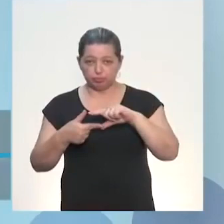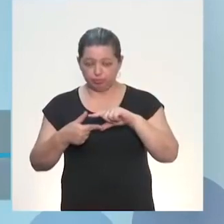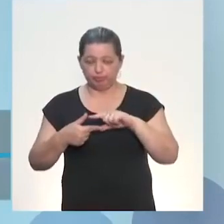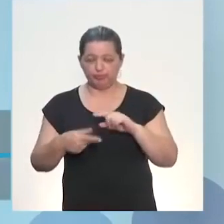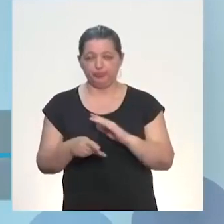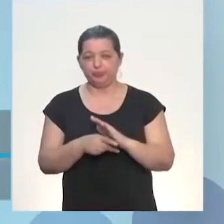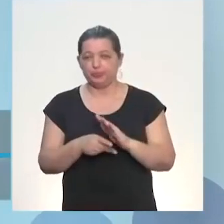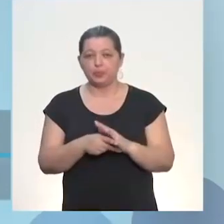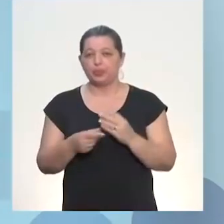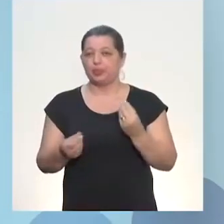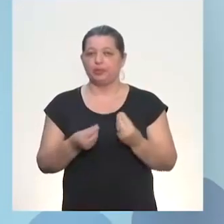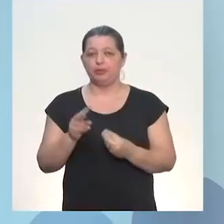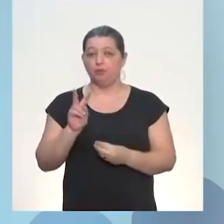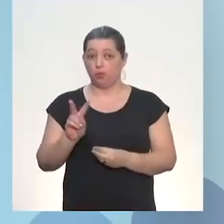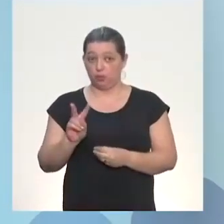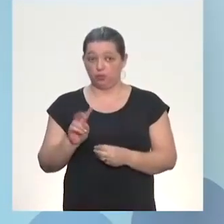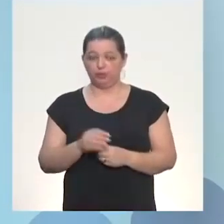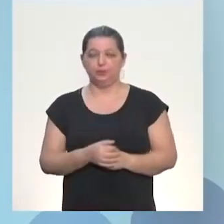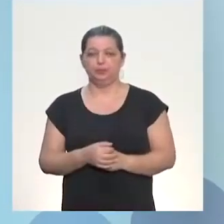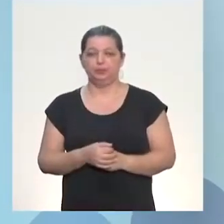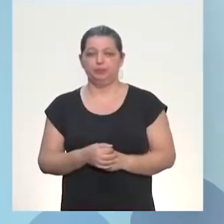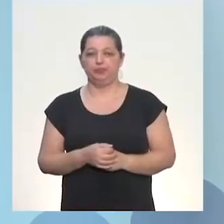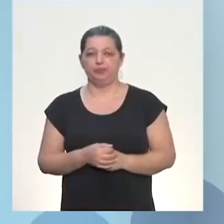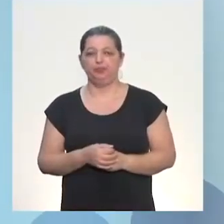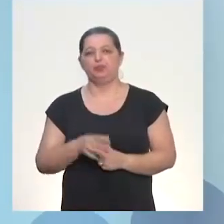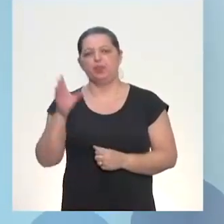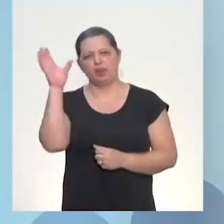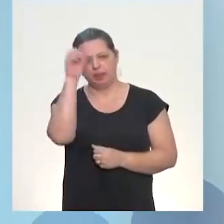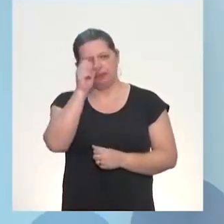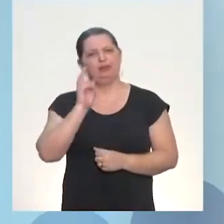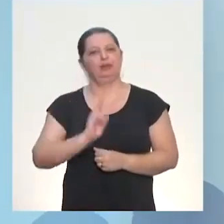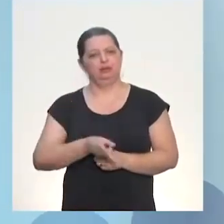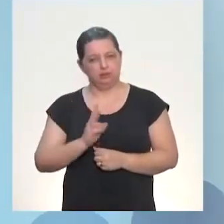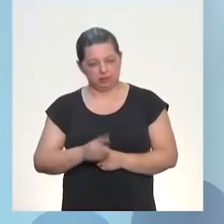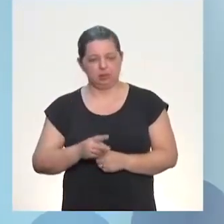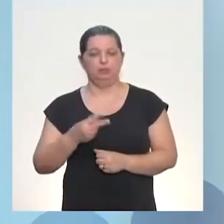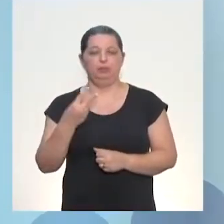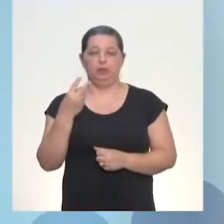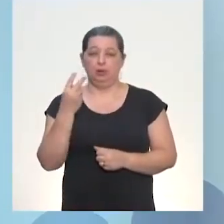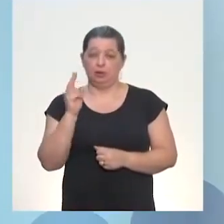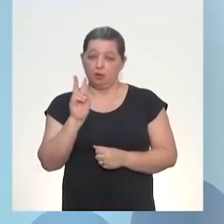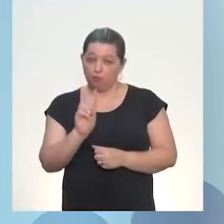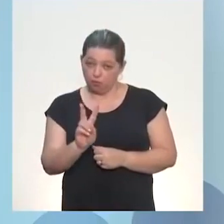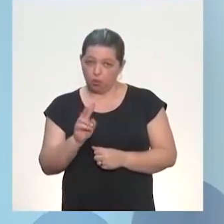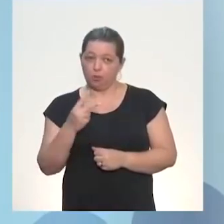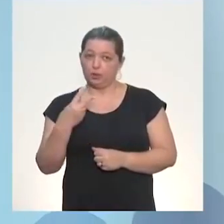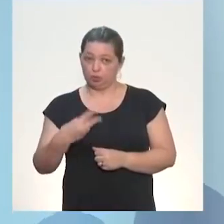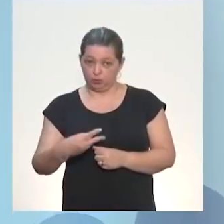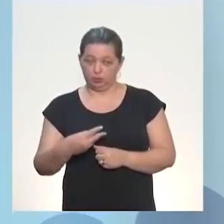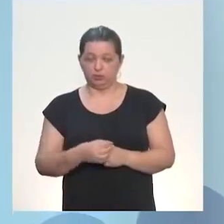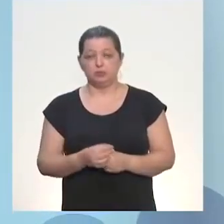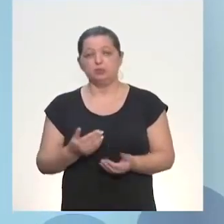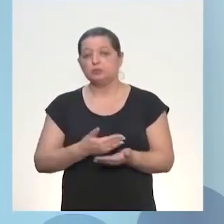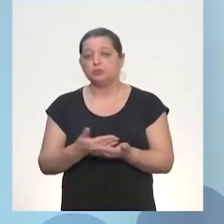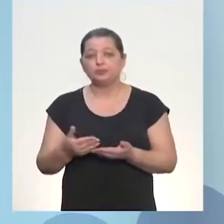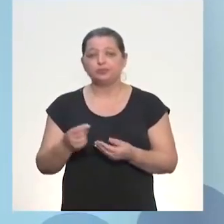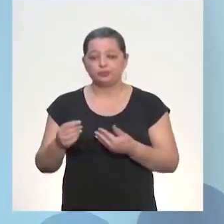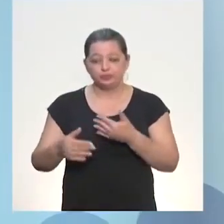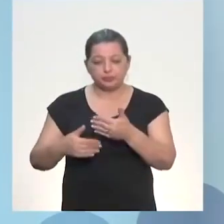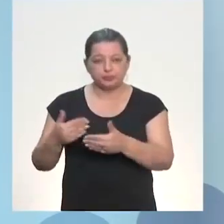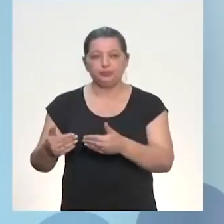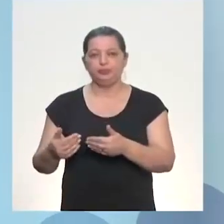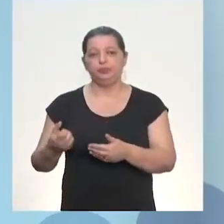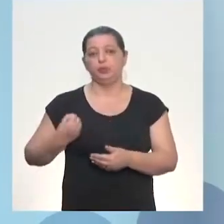calcular volume, faz parte do material Aprender Sempre, volume 2, e nós estamos iniciando hoje a sequência de atividades